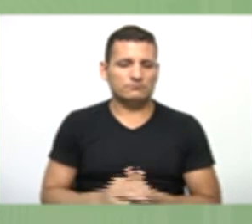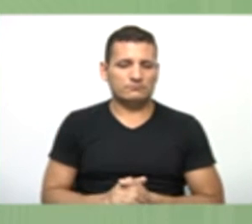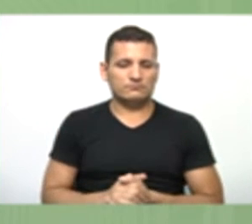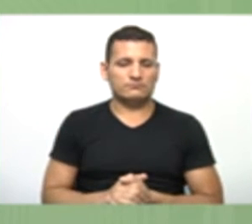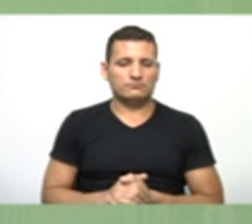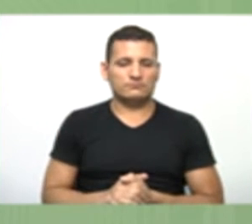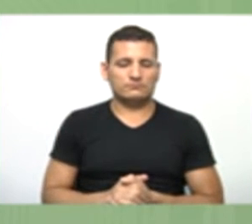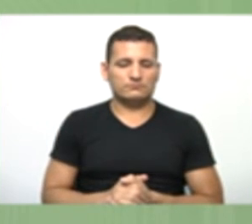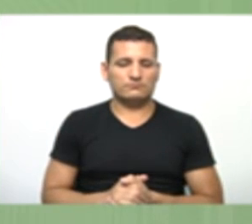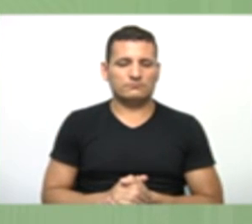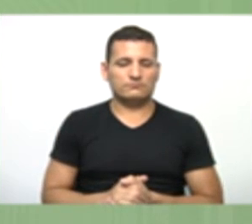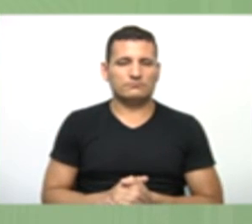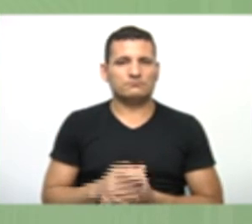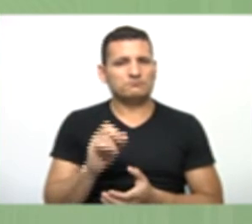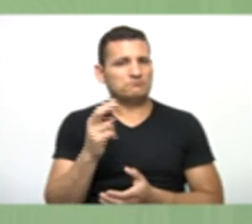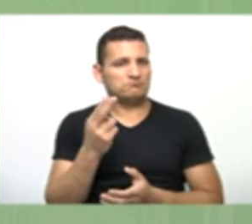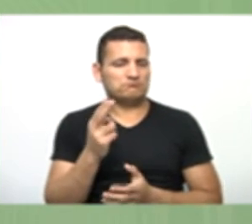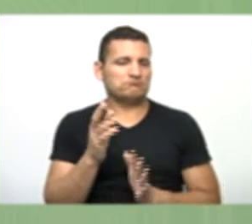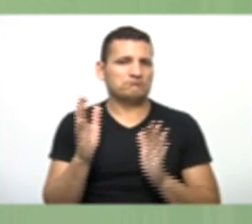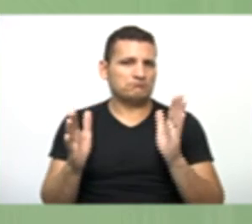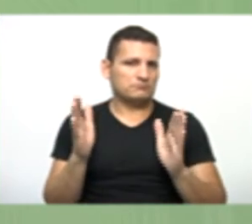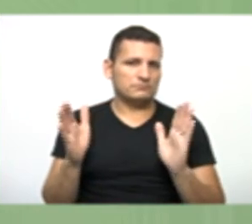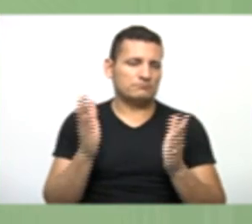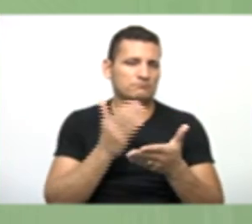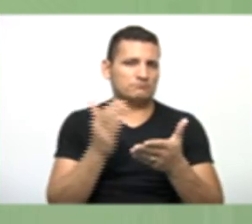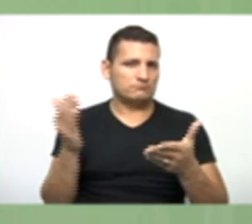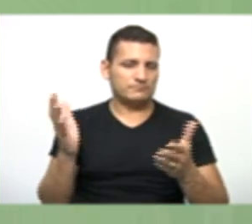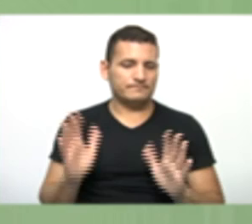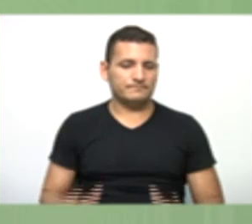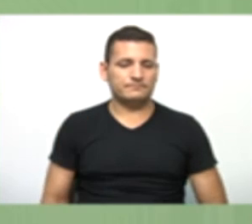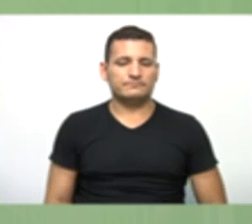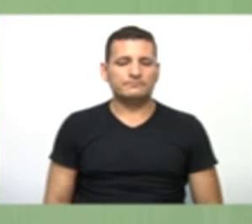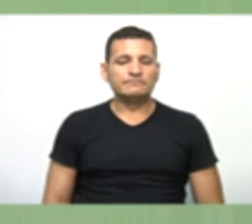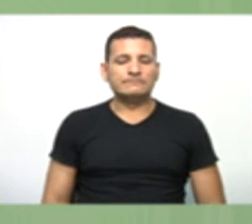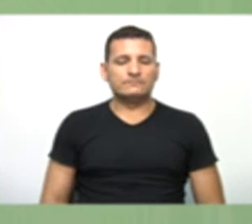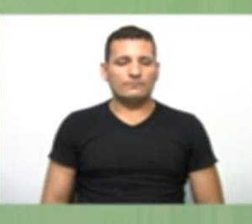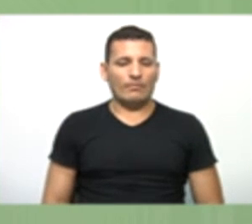Número de parcelas ou de períodos, né? Eu vou colocar parcelas aqui.